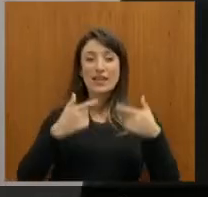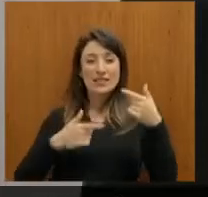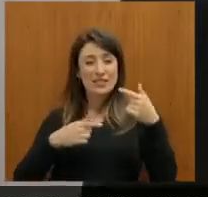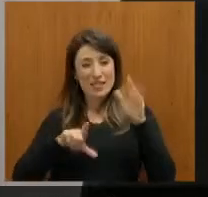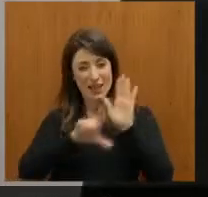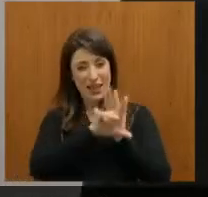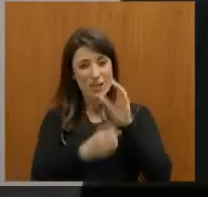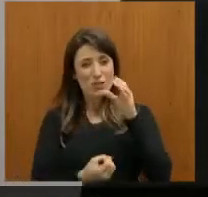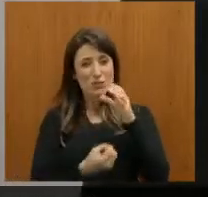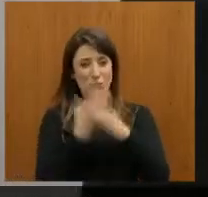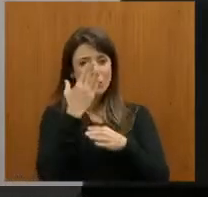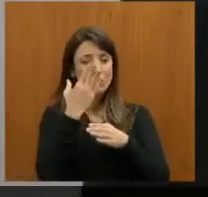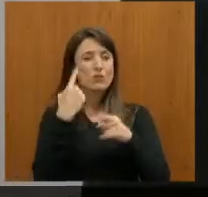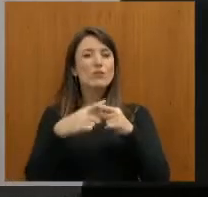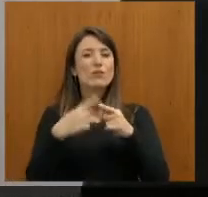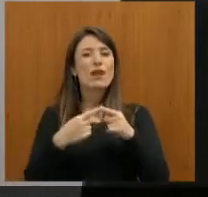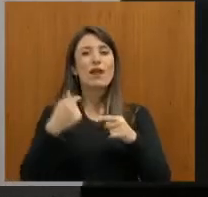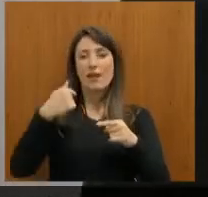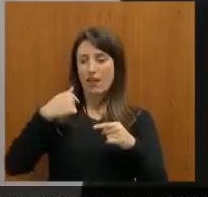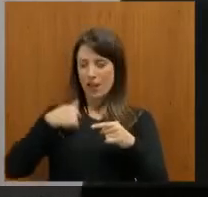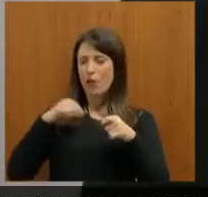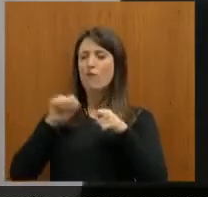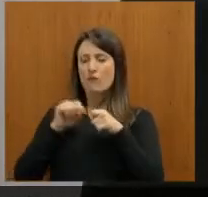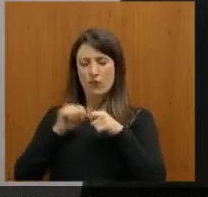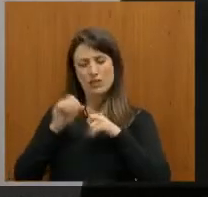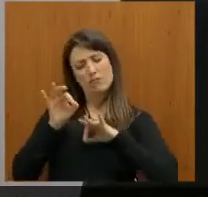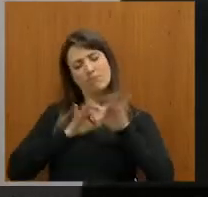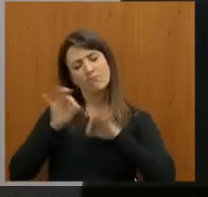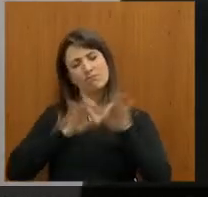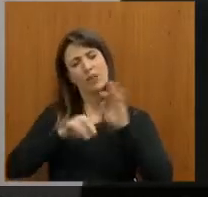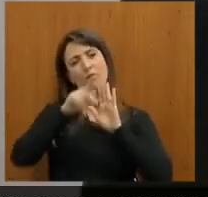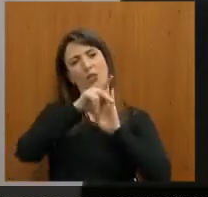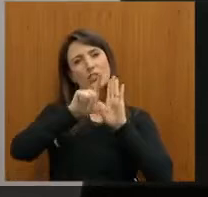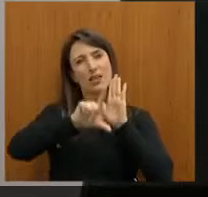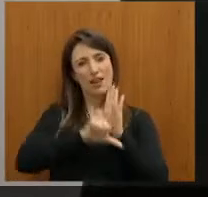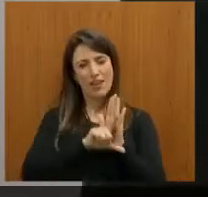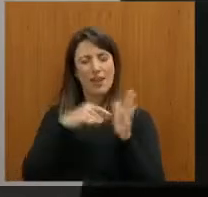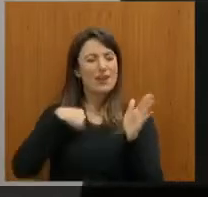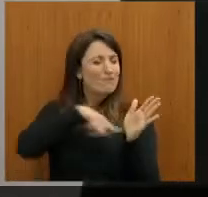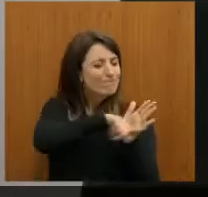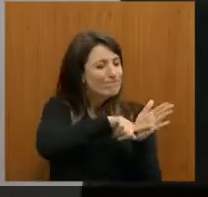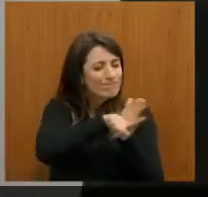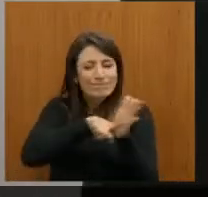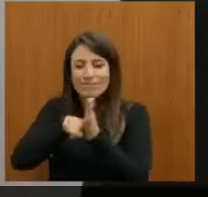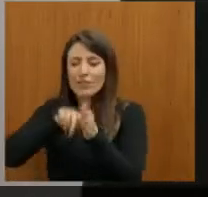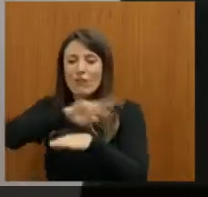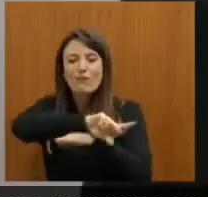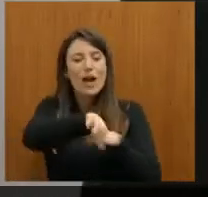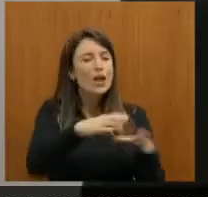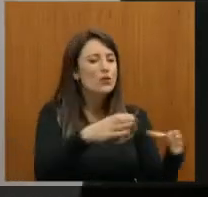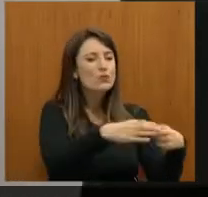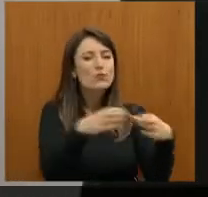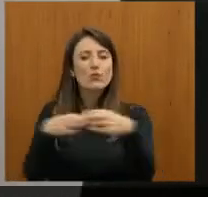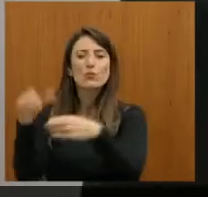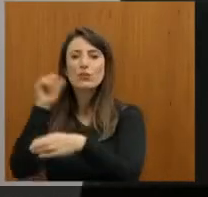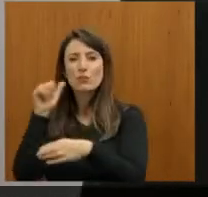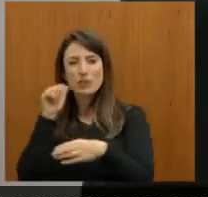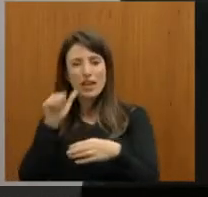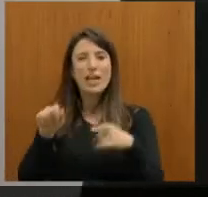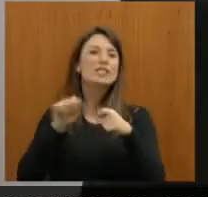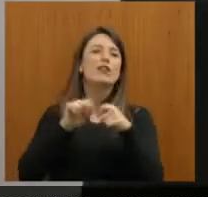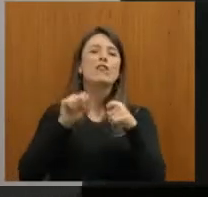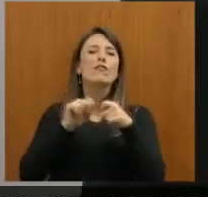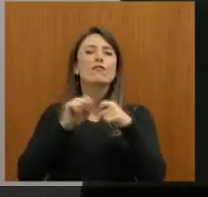um projeto de lei que eu mesma elaborei a partir de uma escuta profunda de vários grupos de mulheres de uma audiência pública